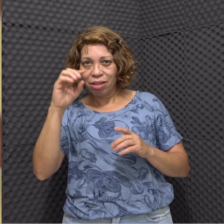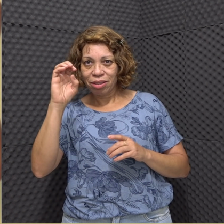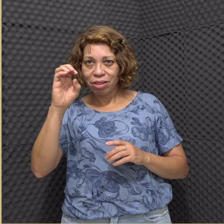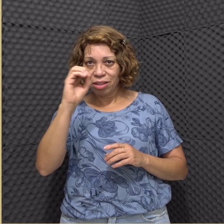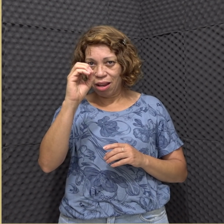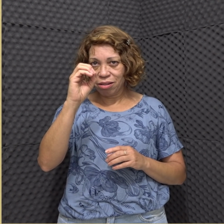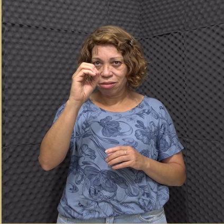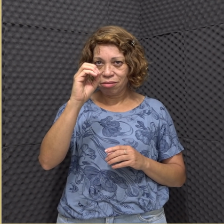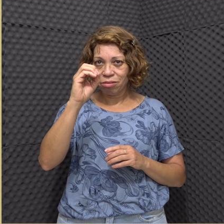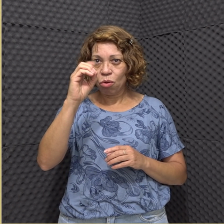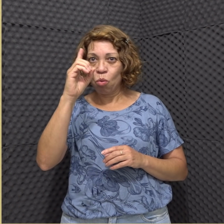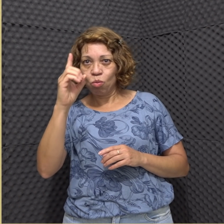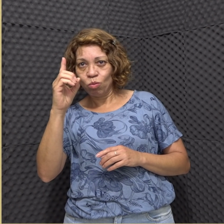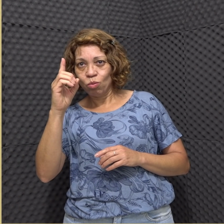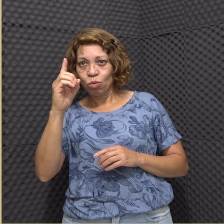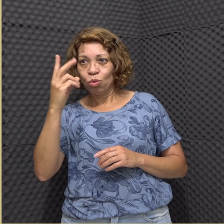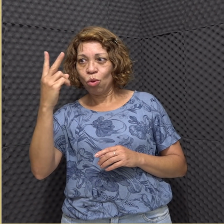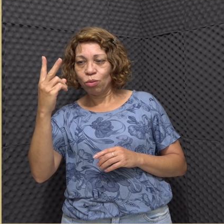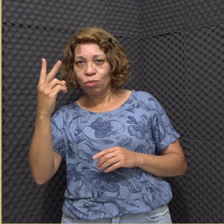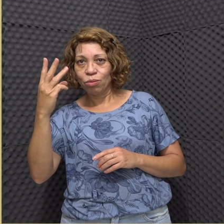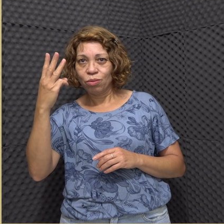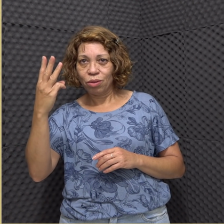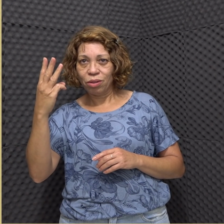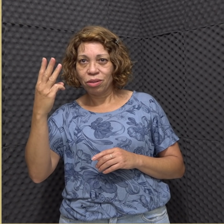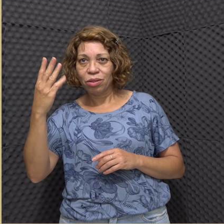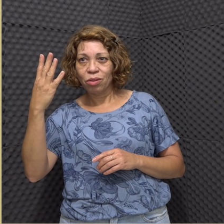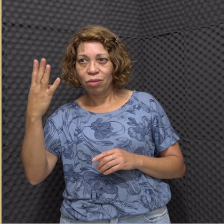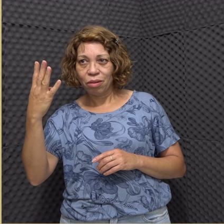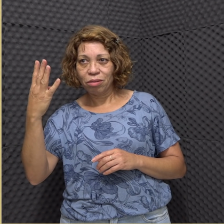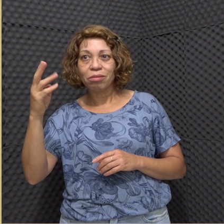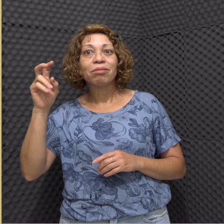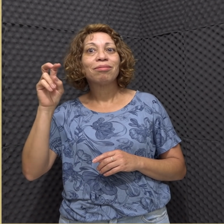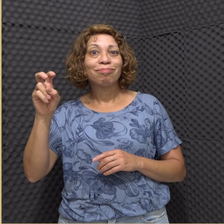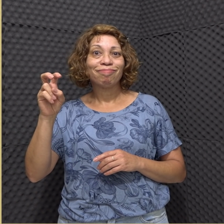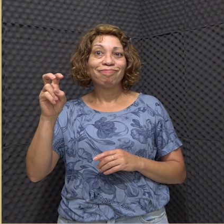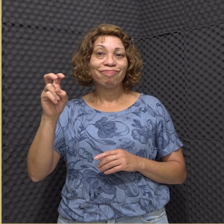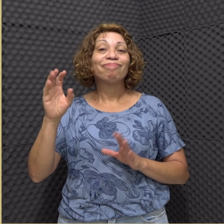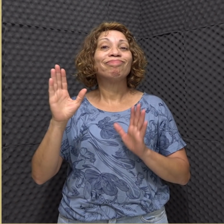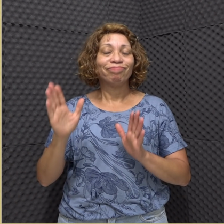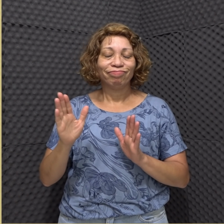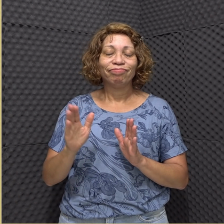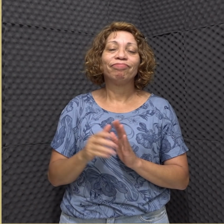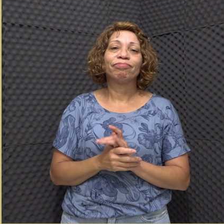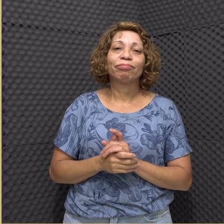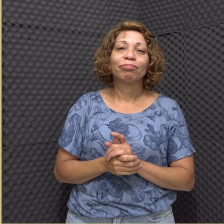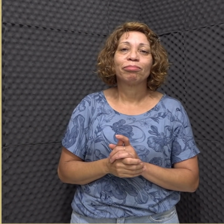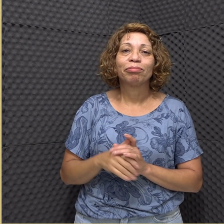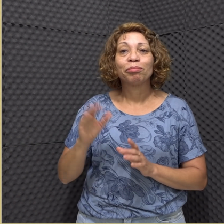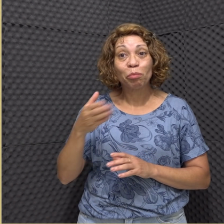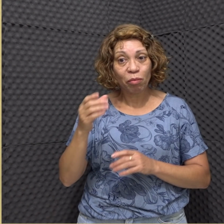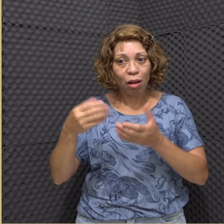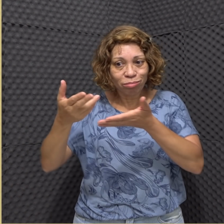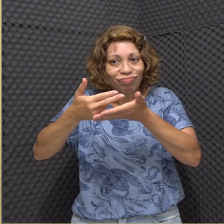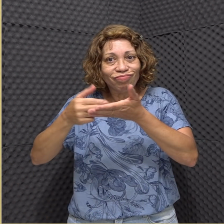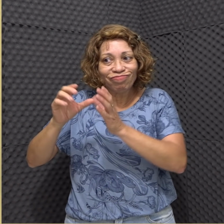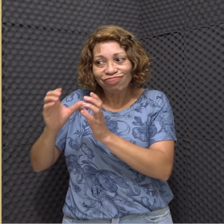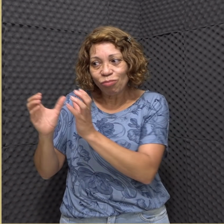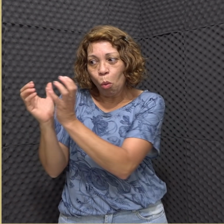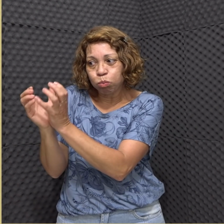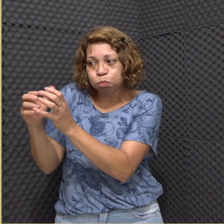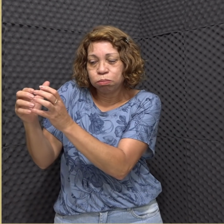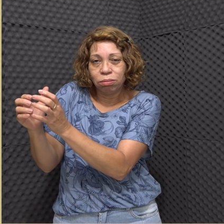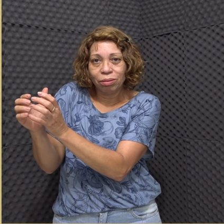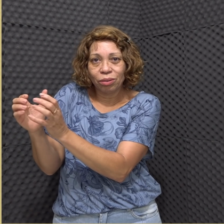5, onde nós temos o número 0, 1, 2, 3, 4 e 5.